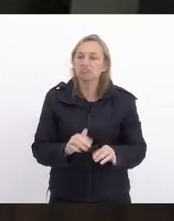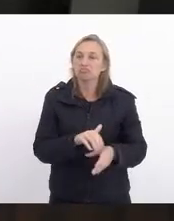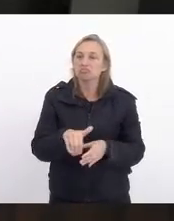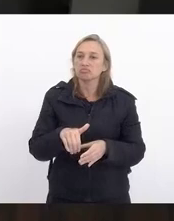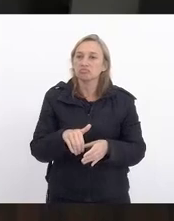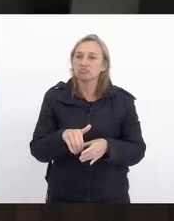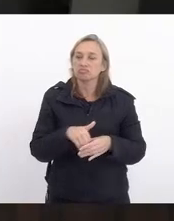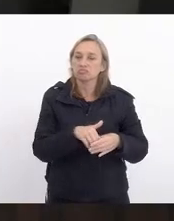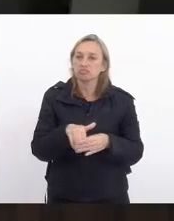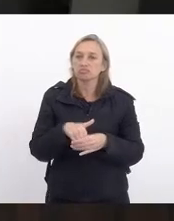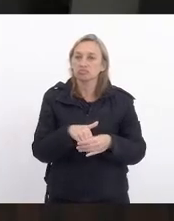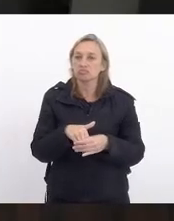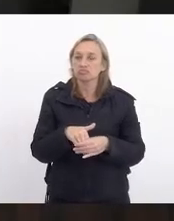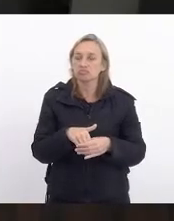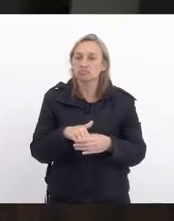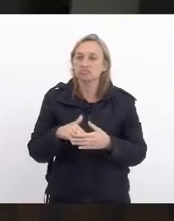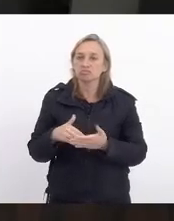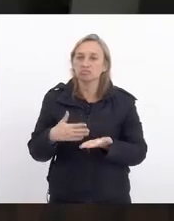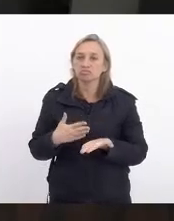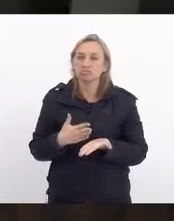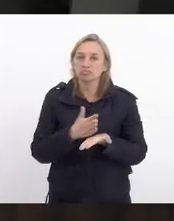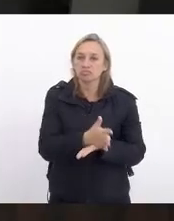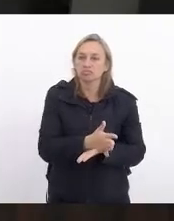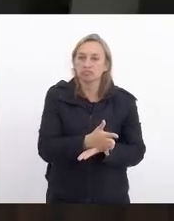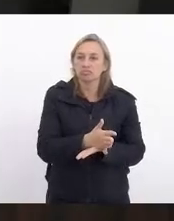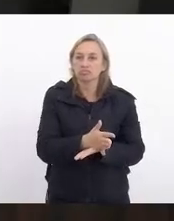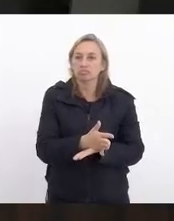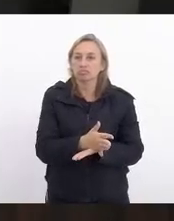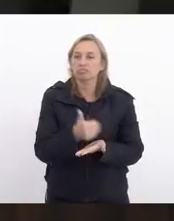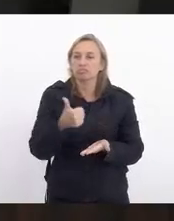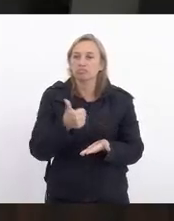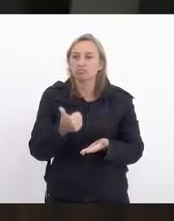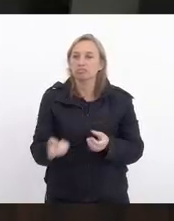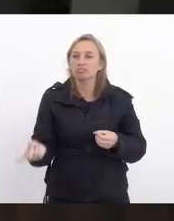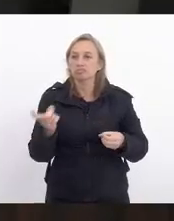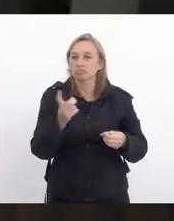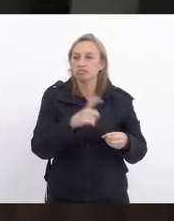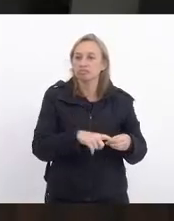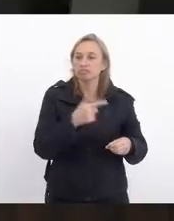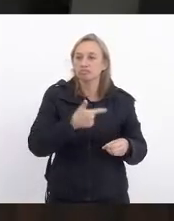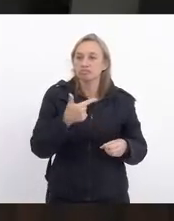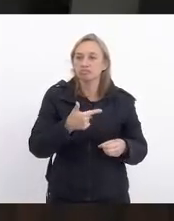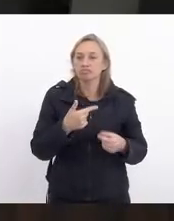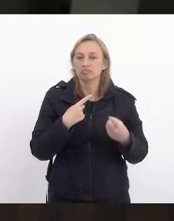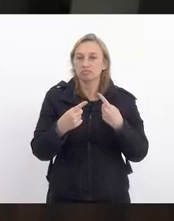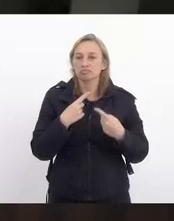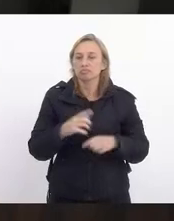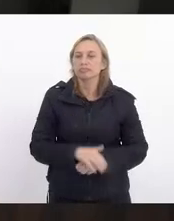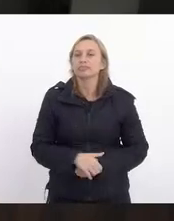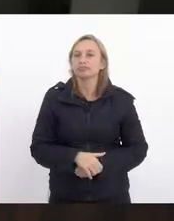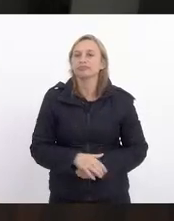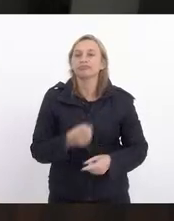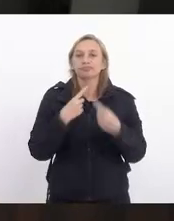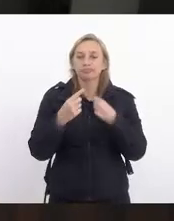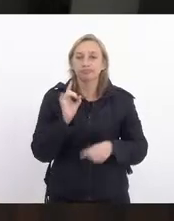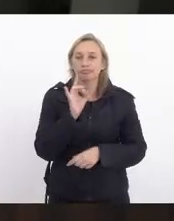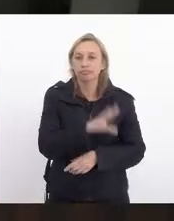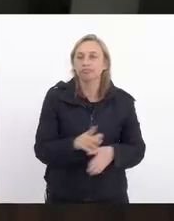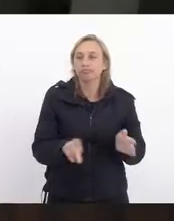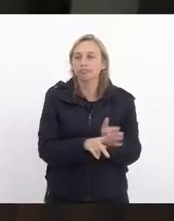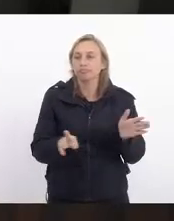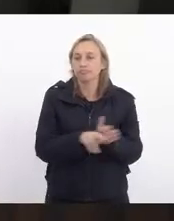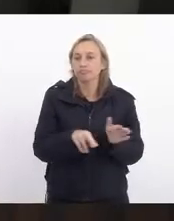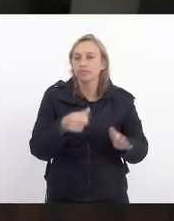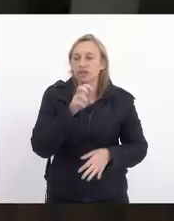discussão em votação se os que aprovam permaneçam Como estão aprovado em primeira retorna em segunda discussão única